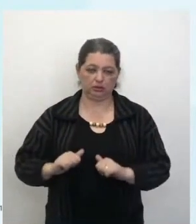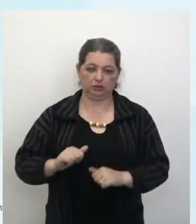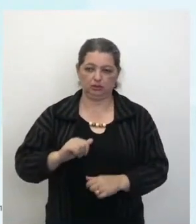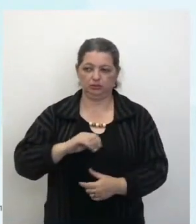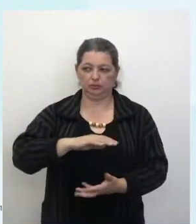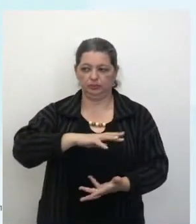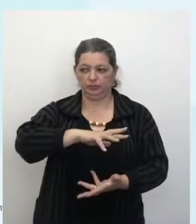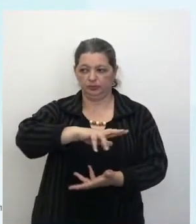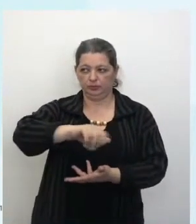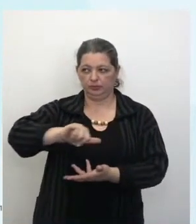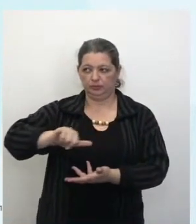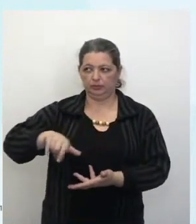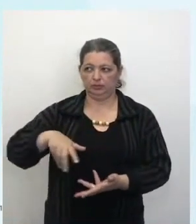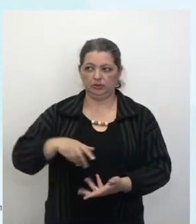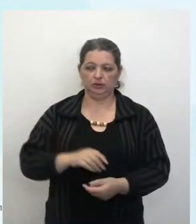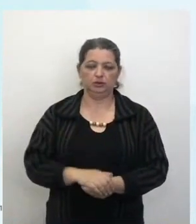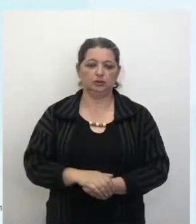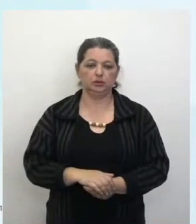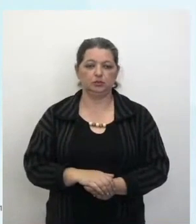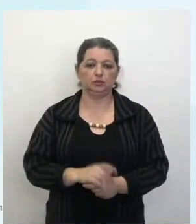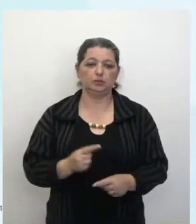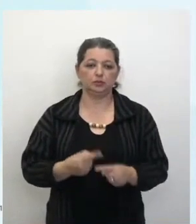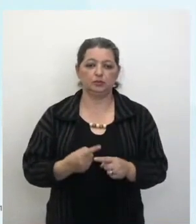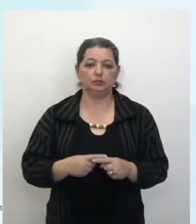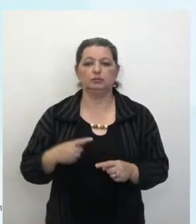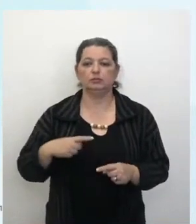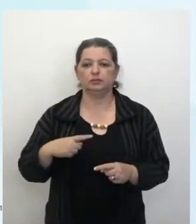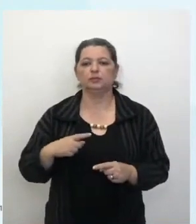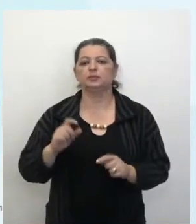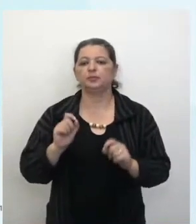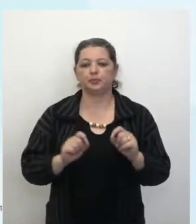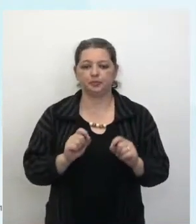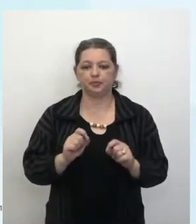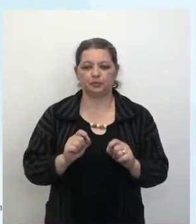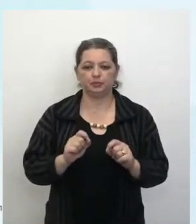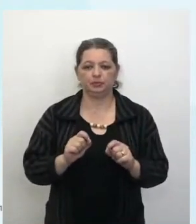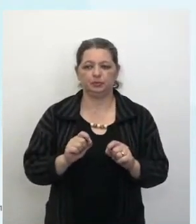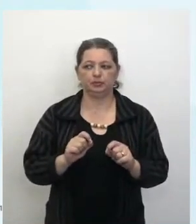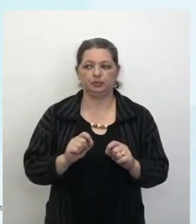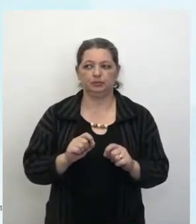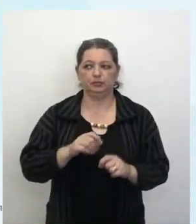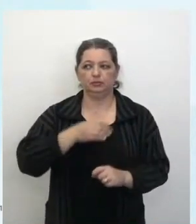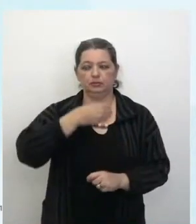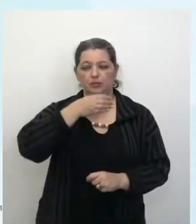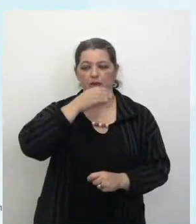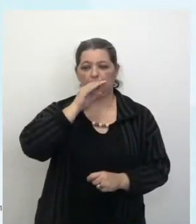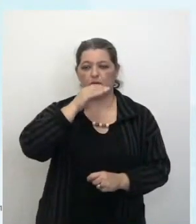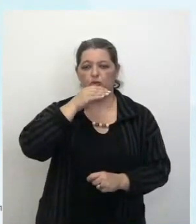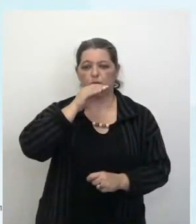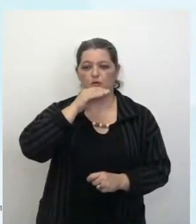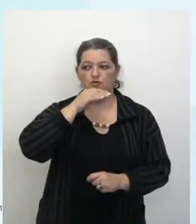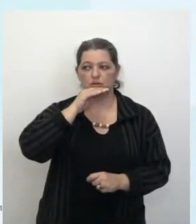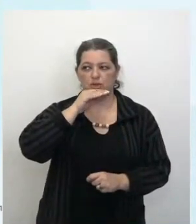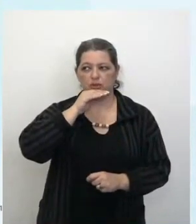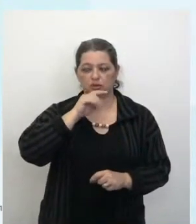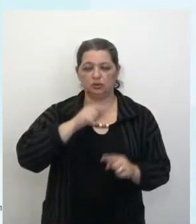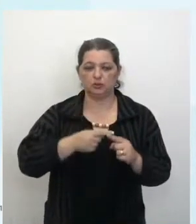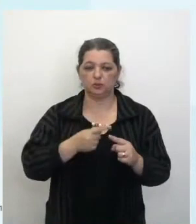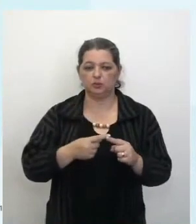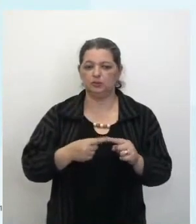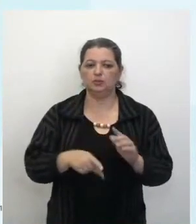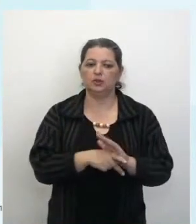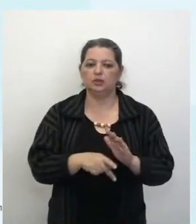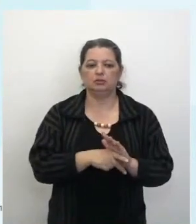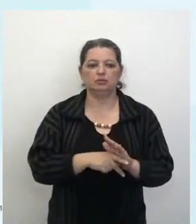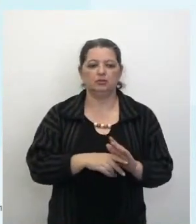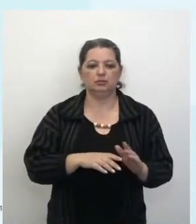história do cultural do Brasil a gente tem a contribuição do Carlos Drummond de Andrade né do Cândido